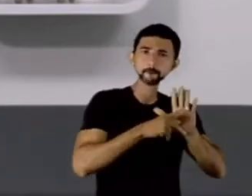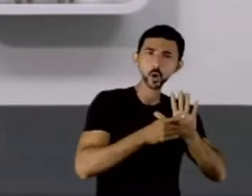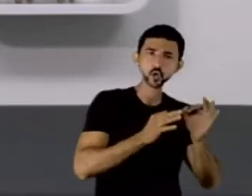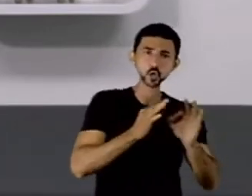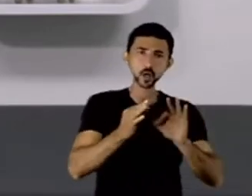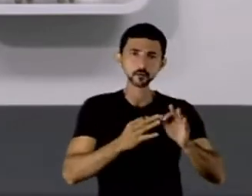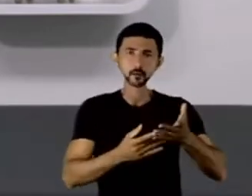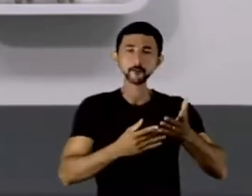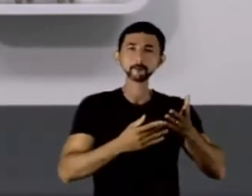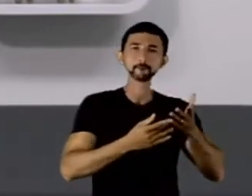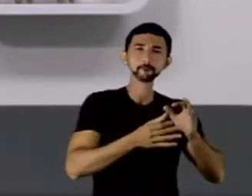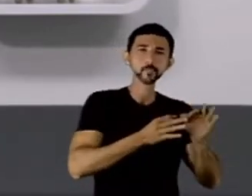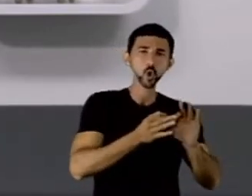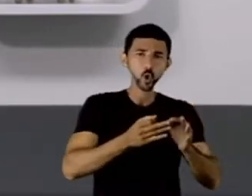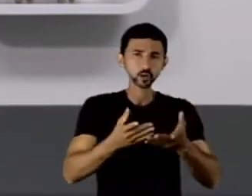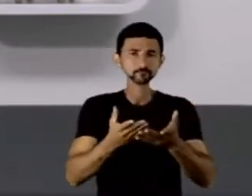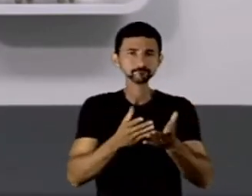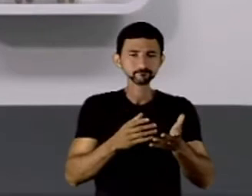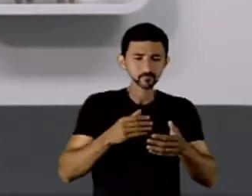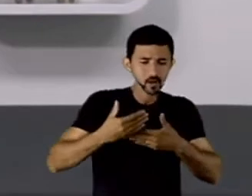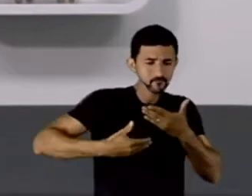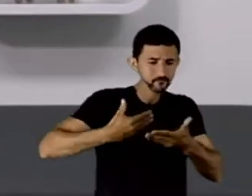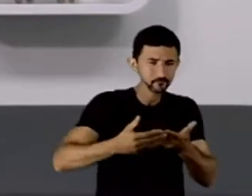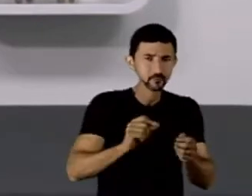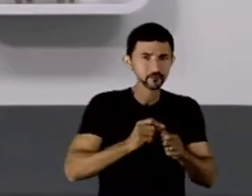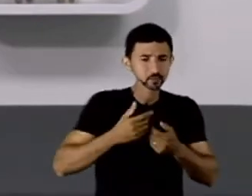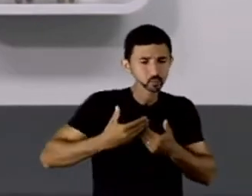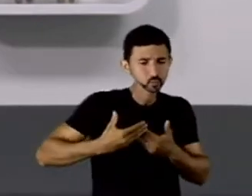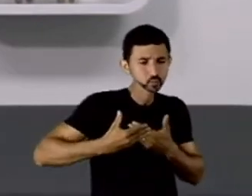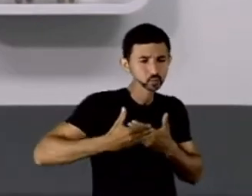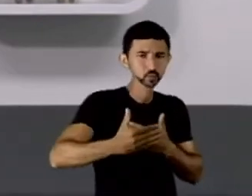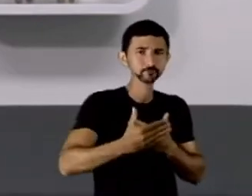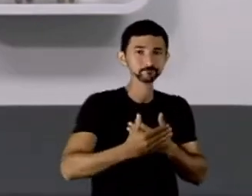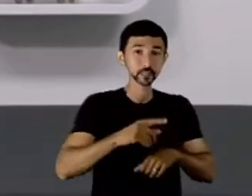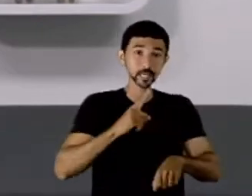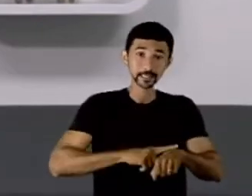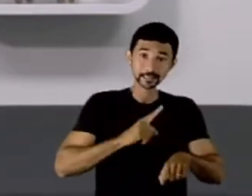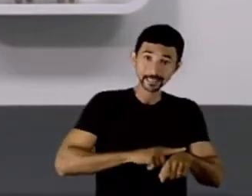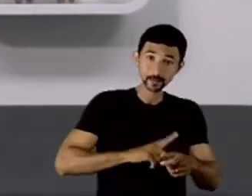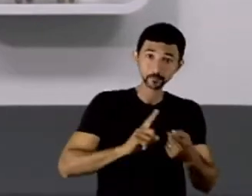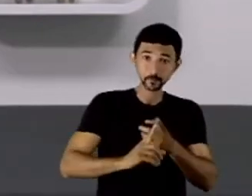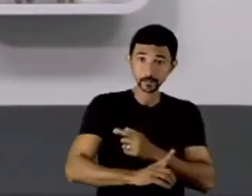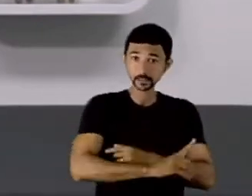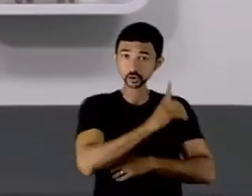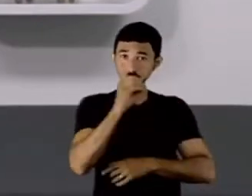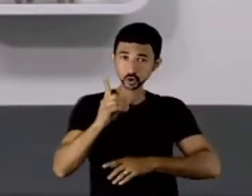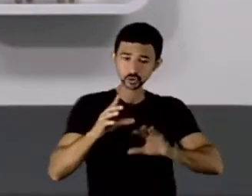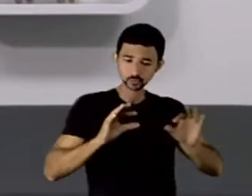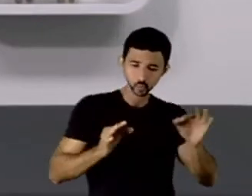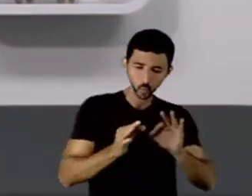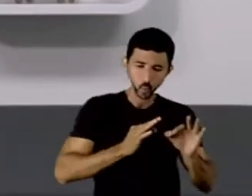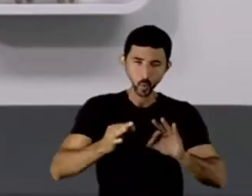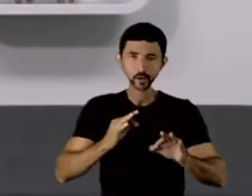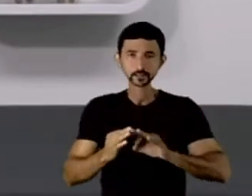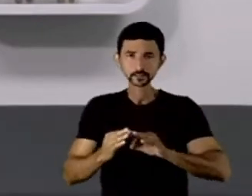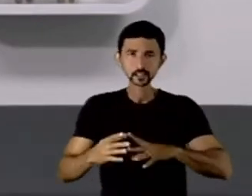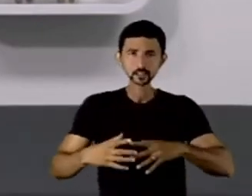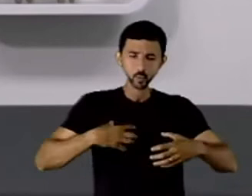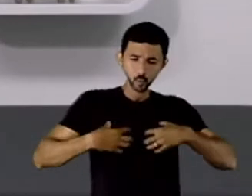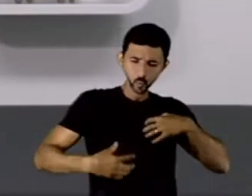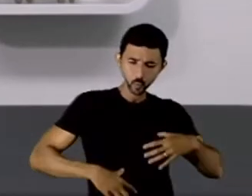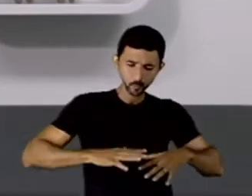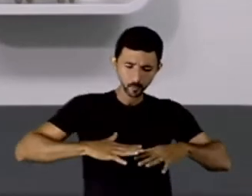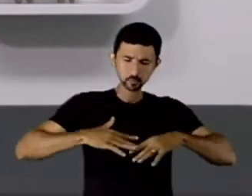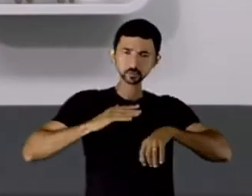de atividades que ele vai fazendo relacionado a tempo e dias, de tal forma que esse condicionamento pode